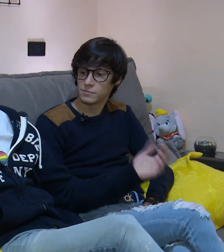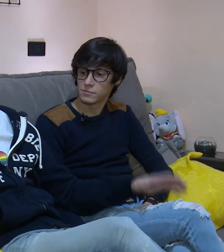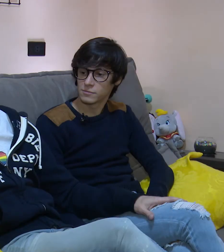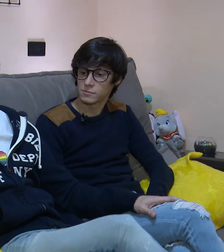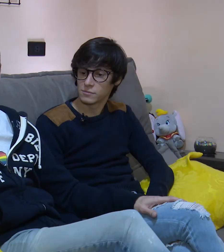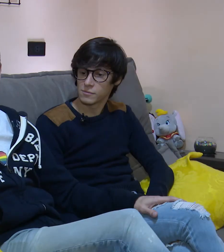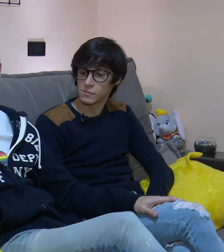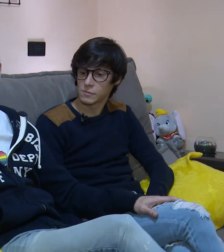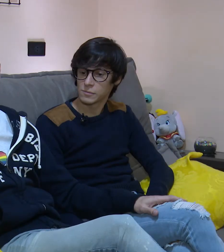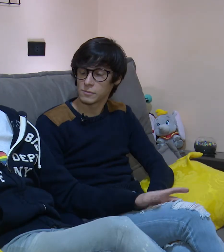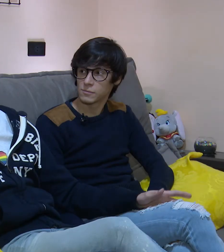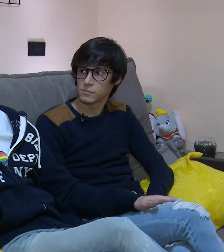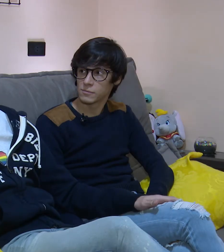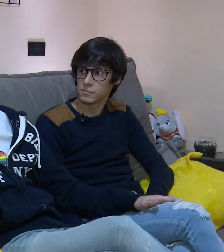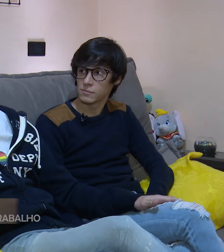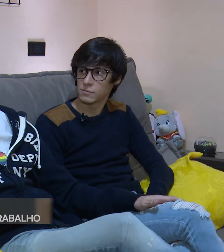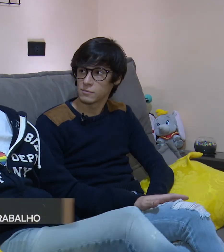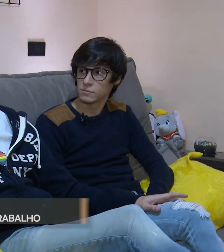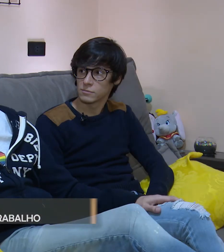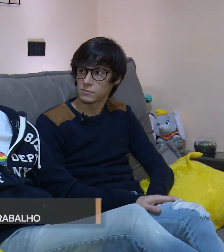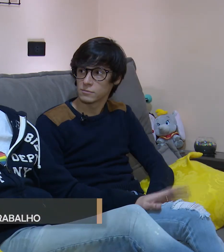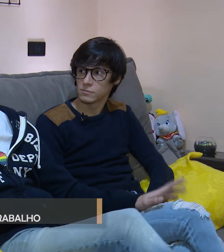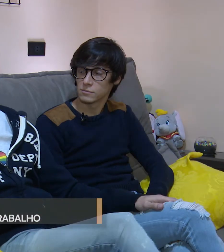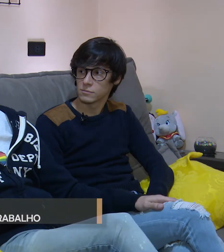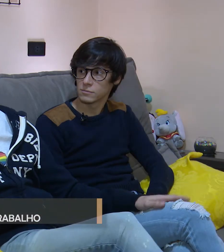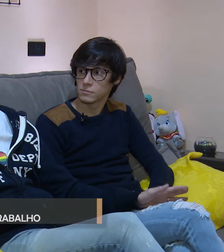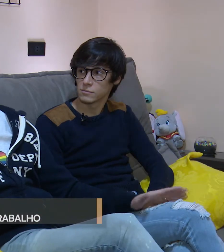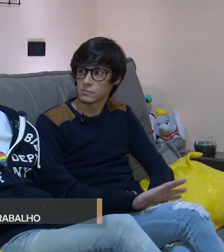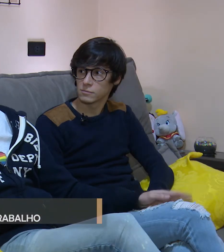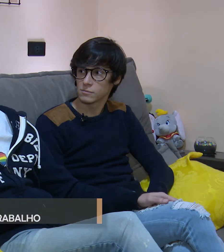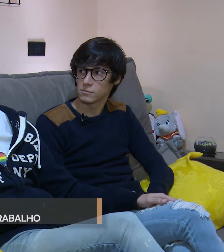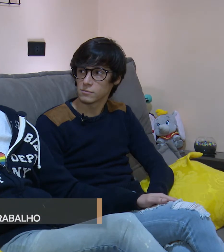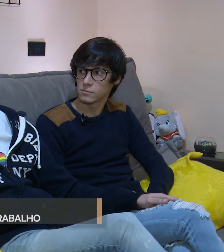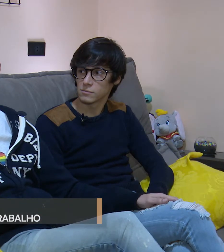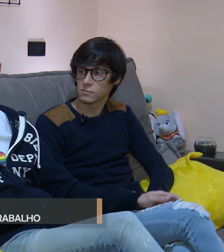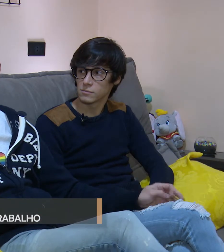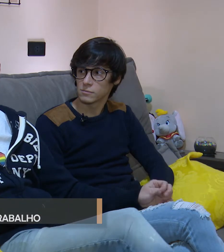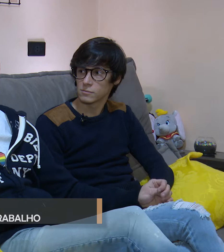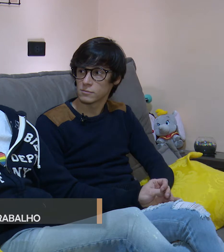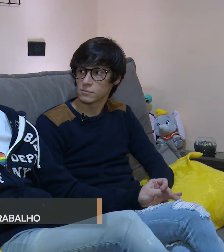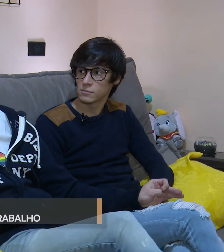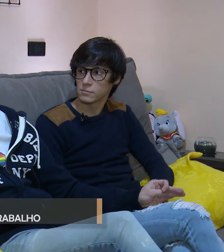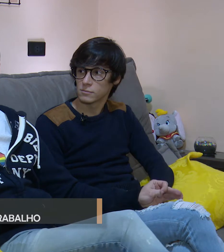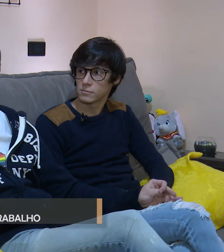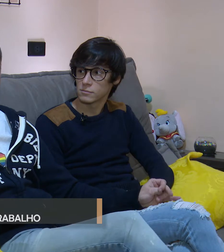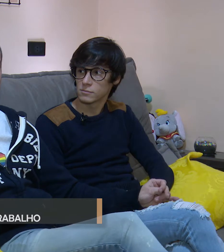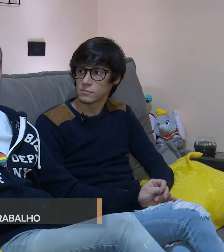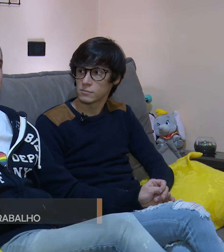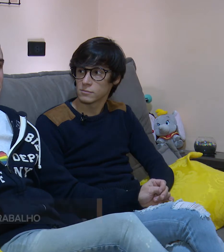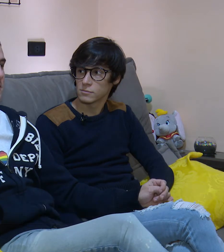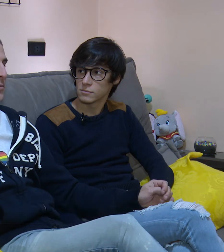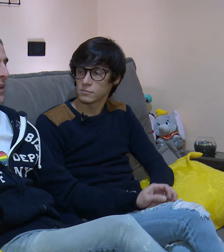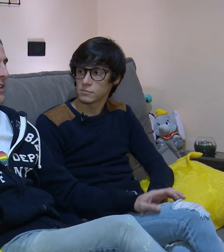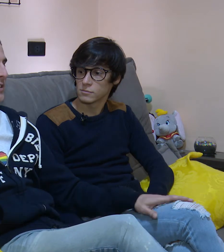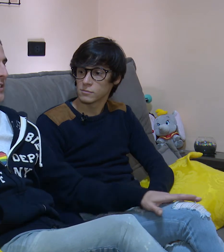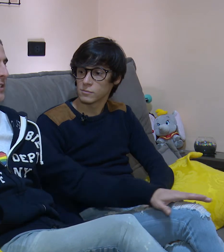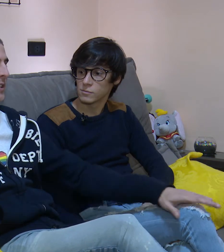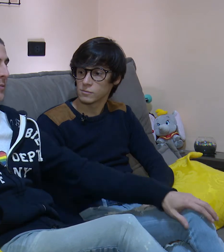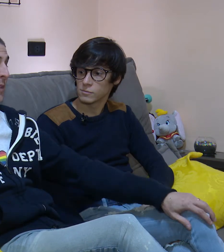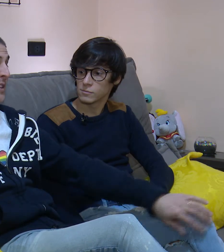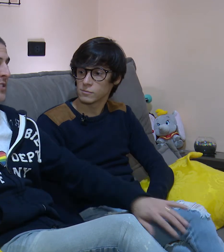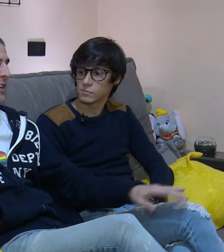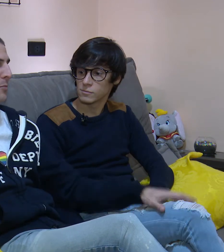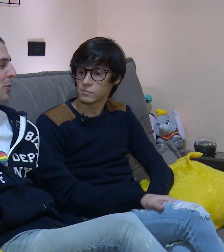A gente fez 2 anos de casado no cartório e a celebração que a gente fez em agosto vai fazer 2 anos daqui um